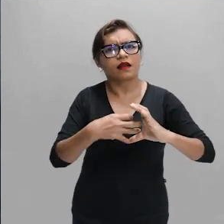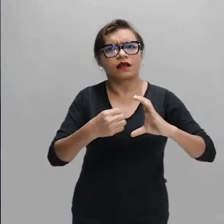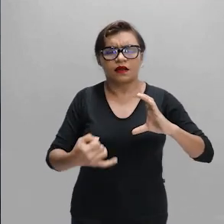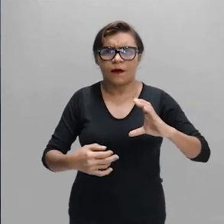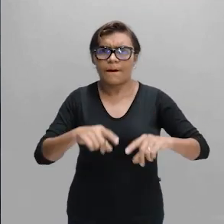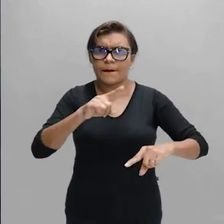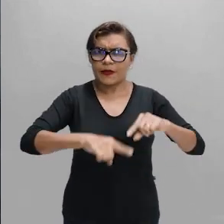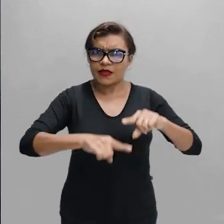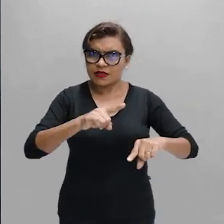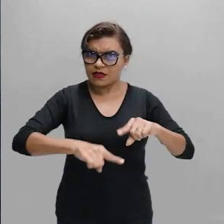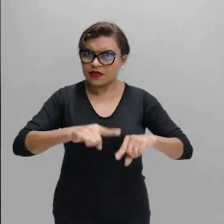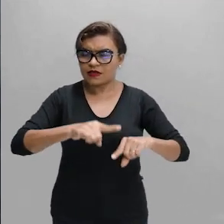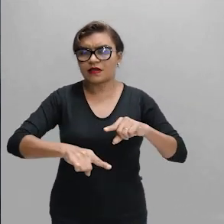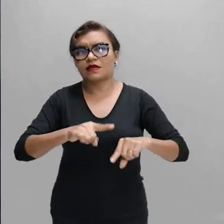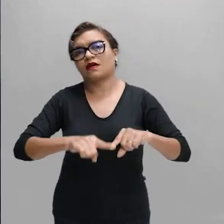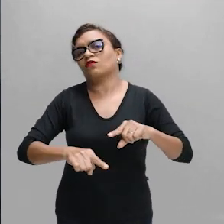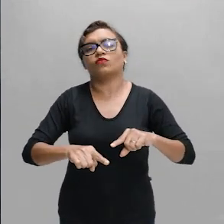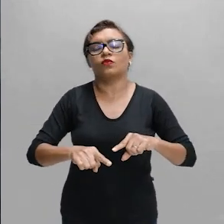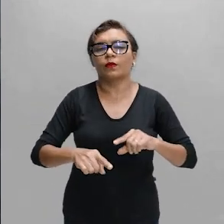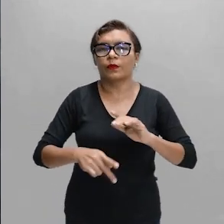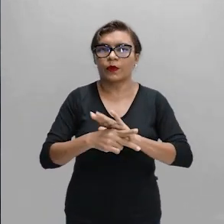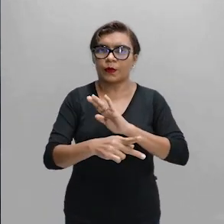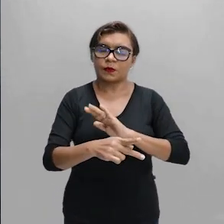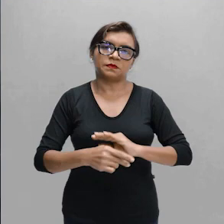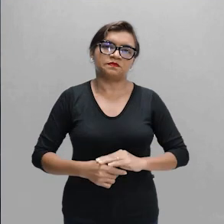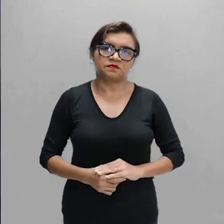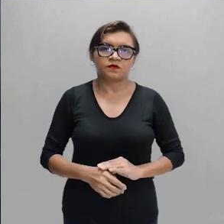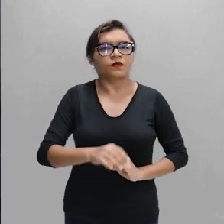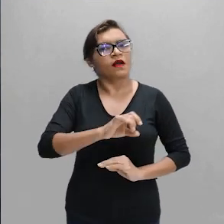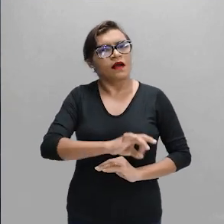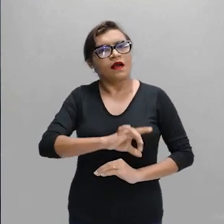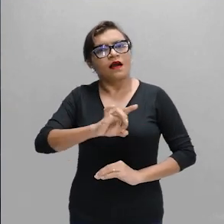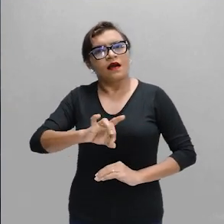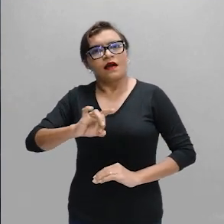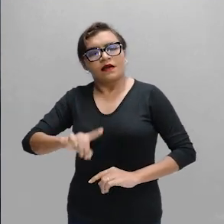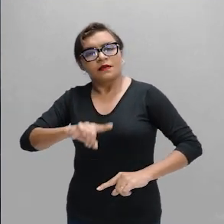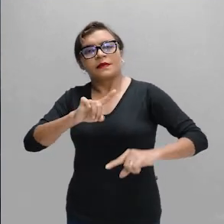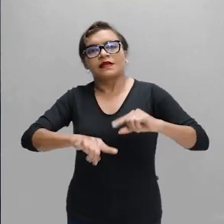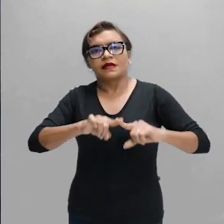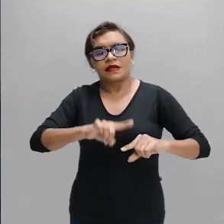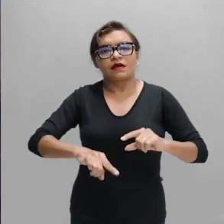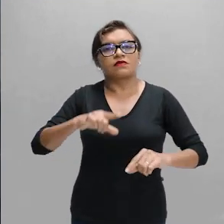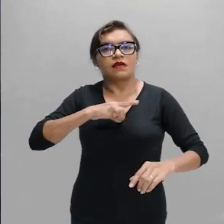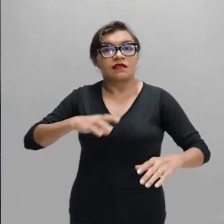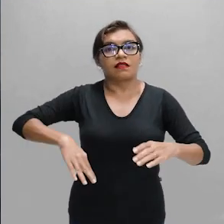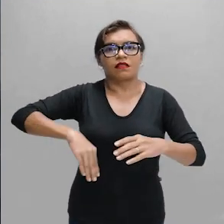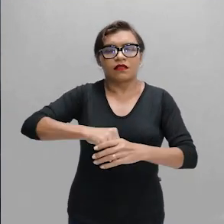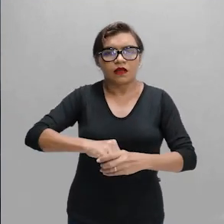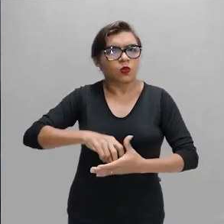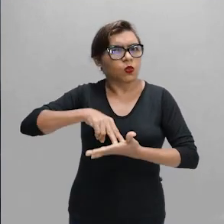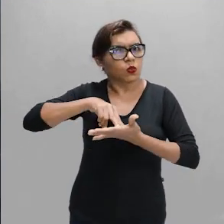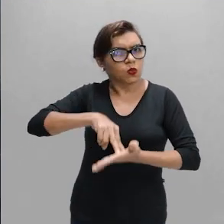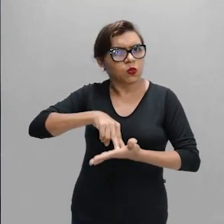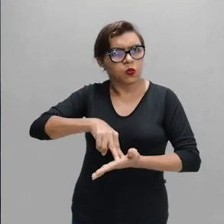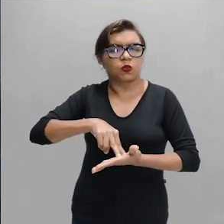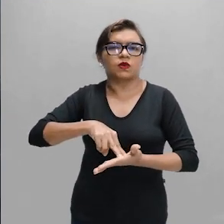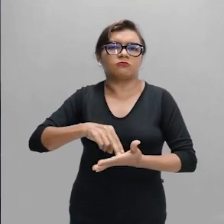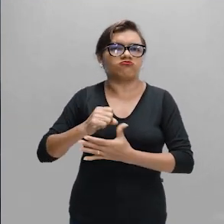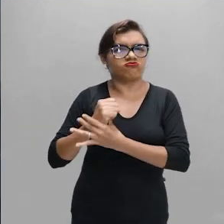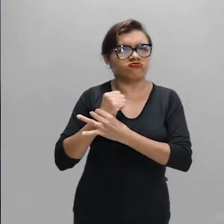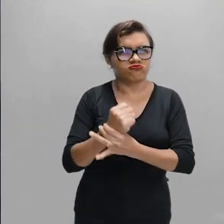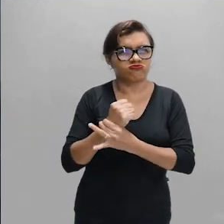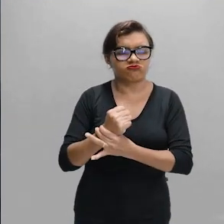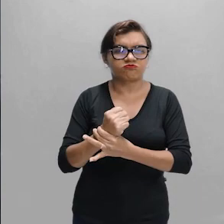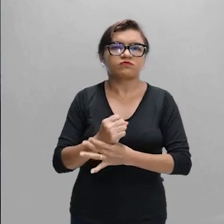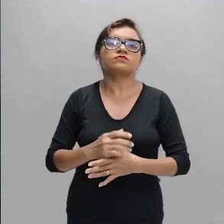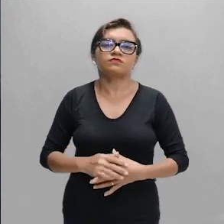do material. Cada material apresenta uma resistividade. Ok? Tem